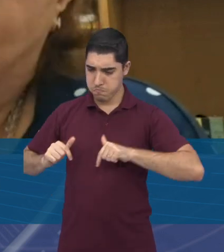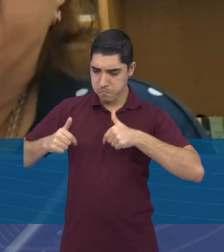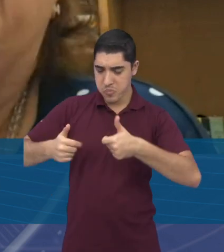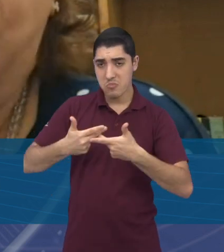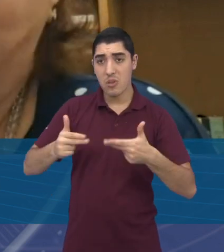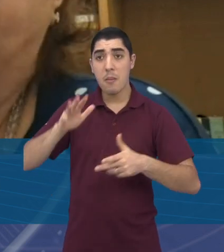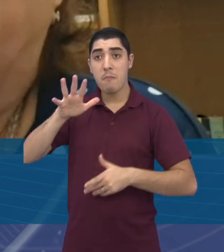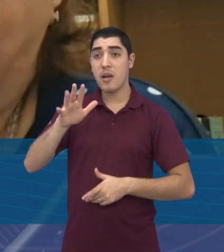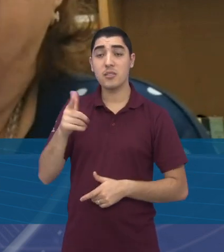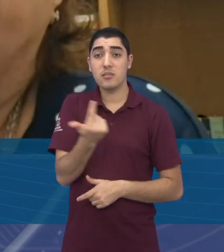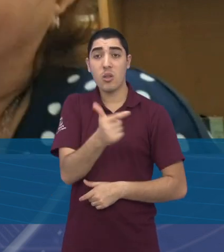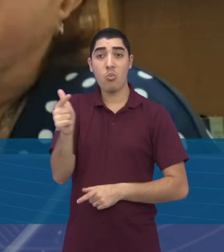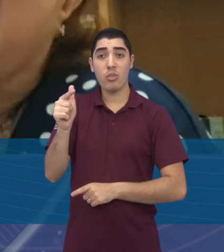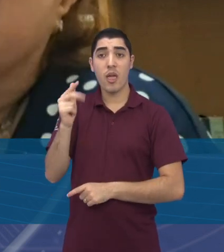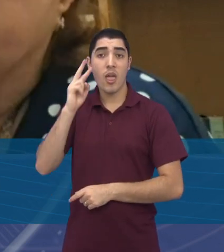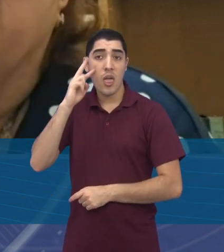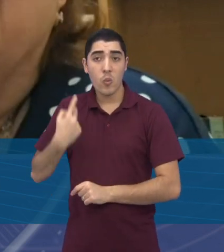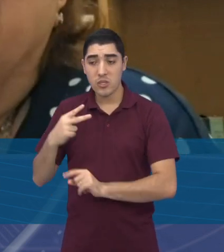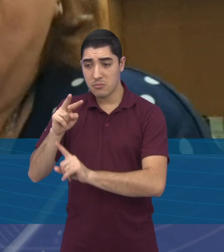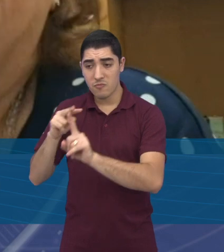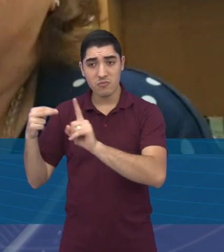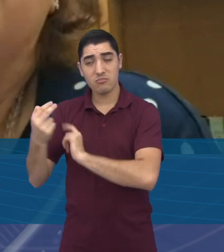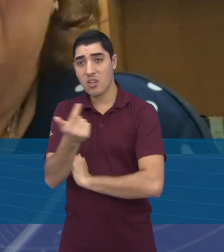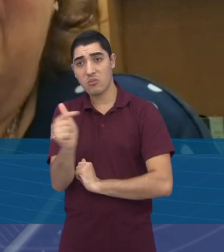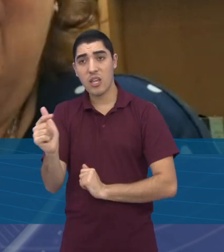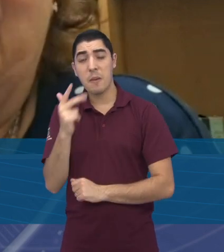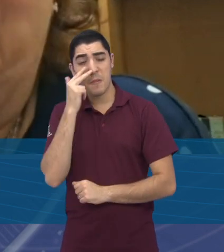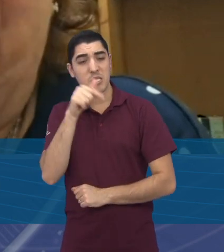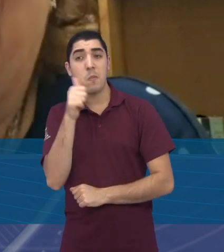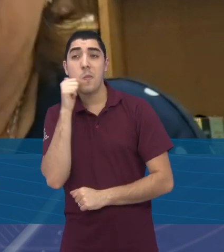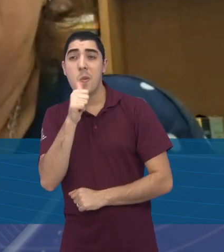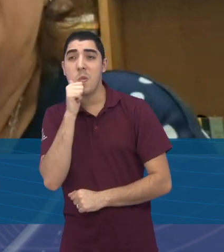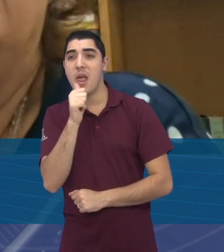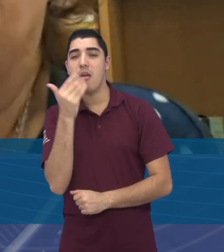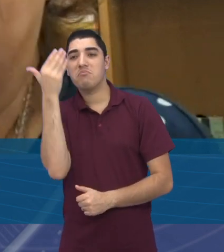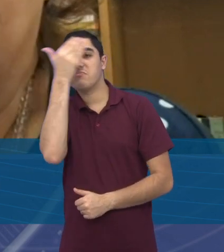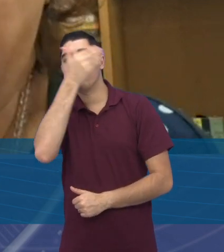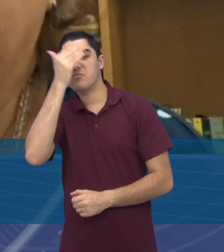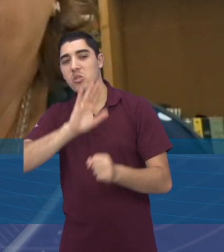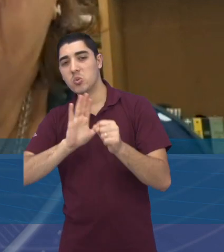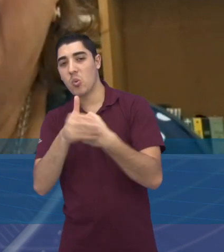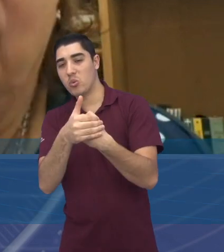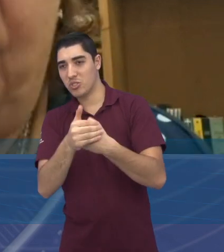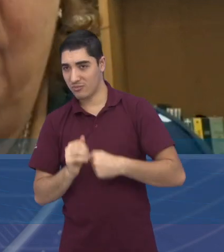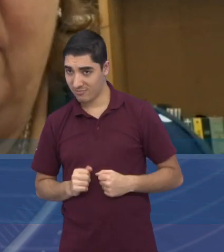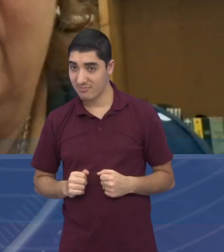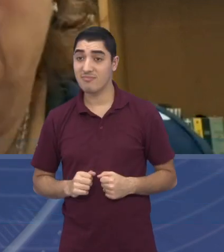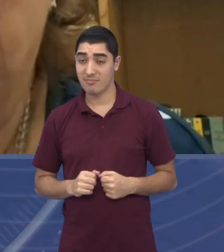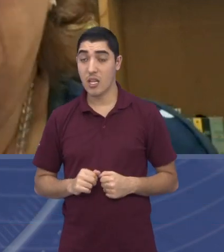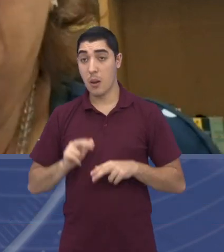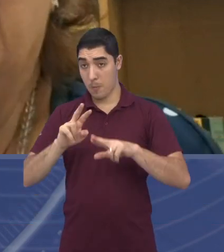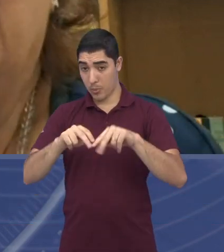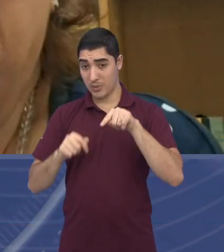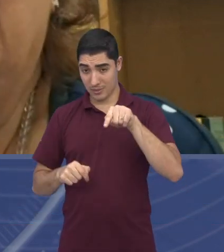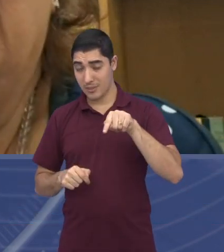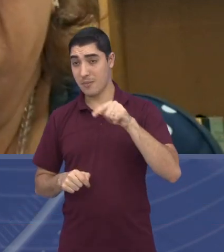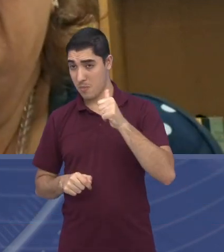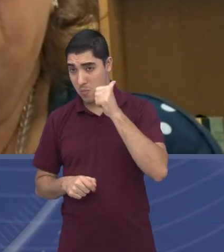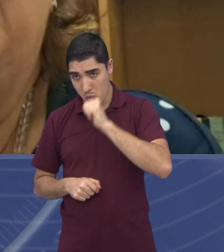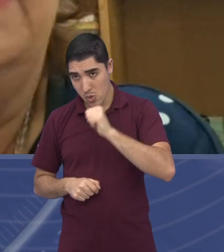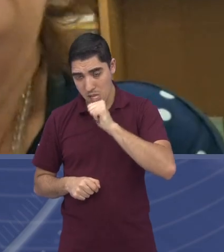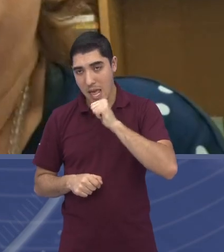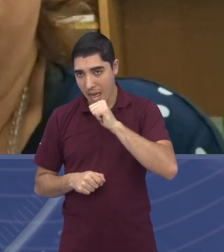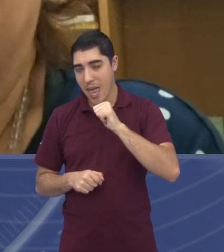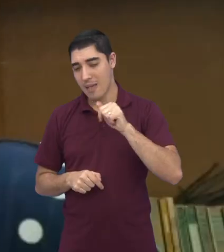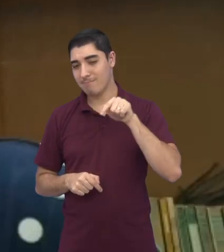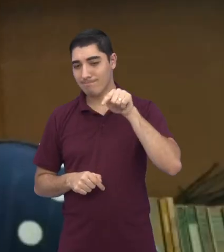não é reconhecido como tal. Aí fantasma aparece, né? Então, o universo feminino, ele